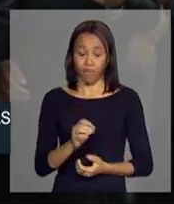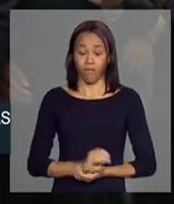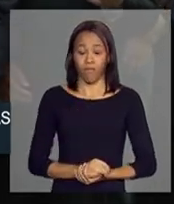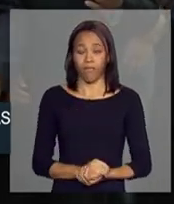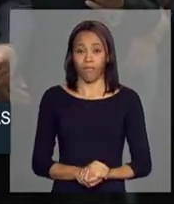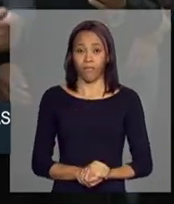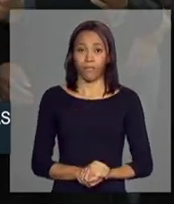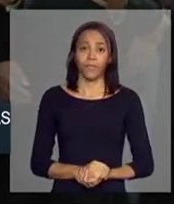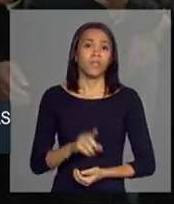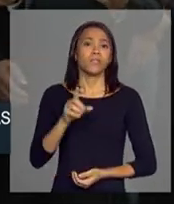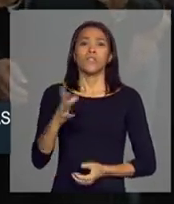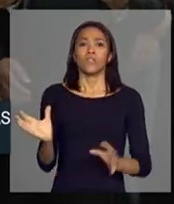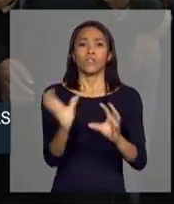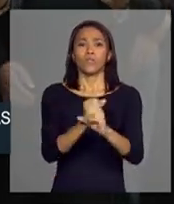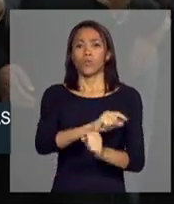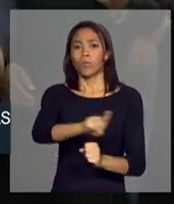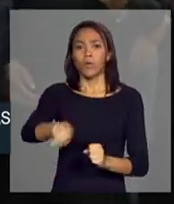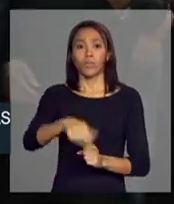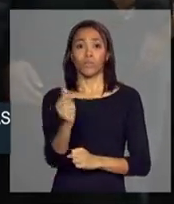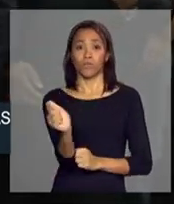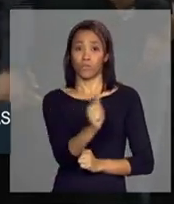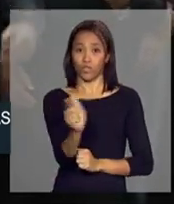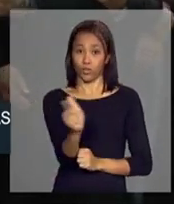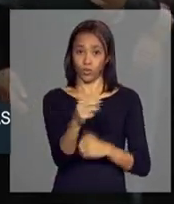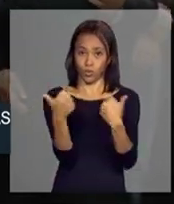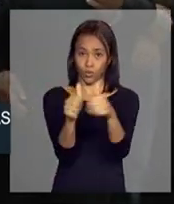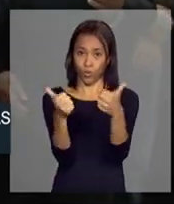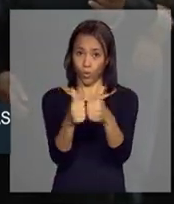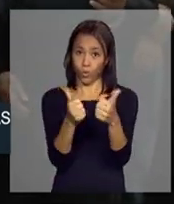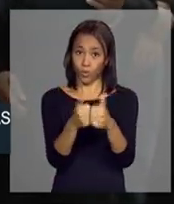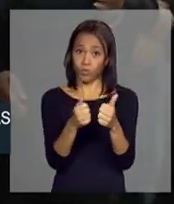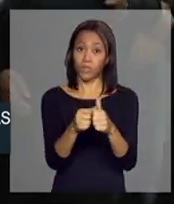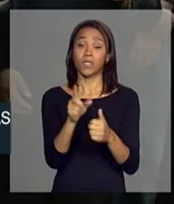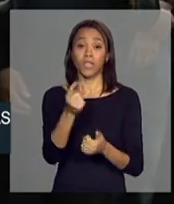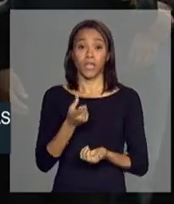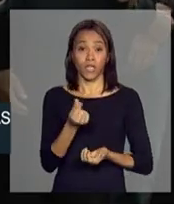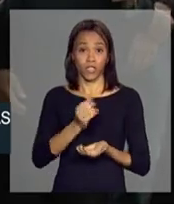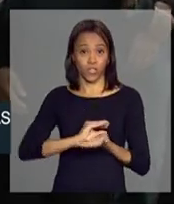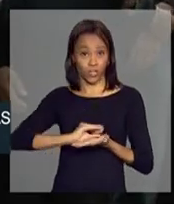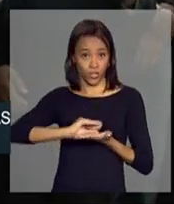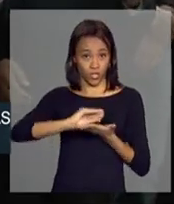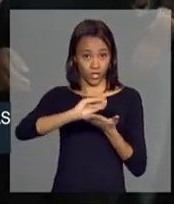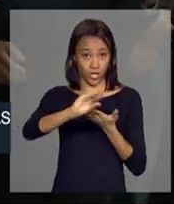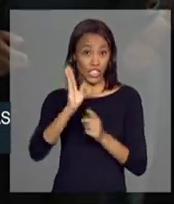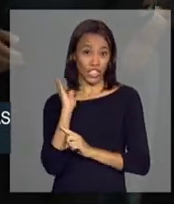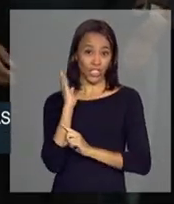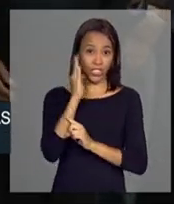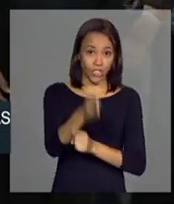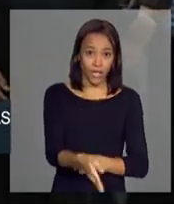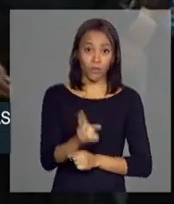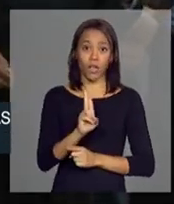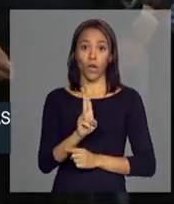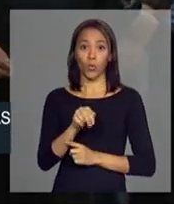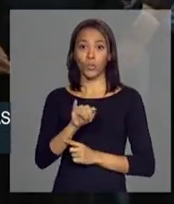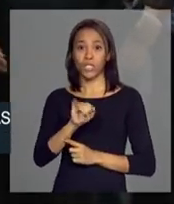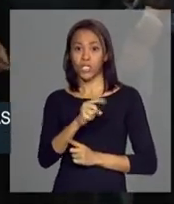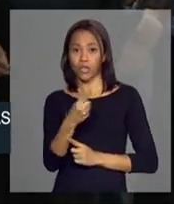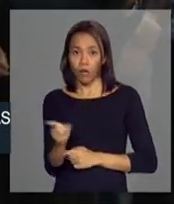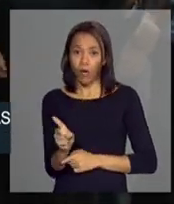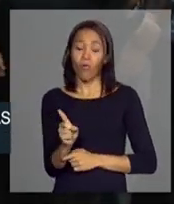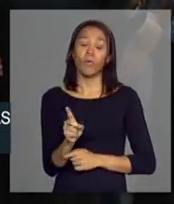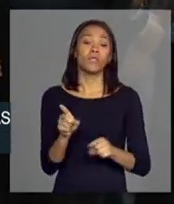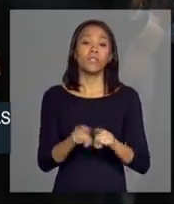são 22 ônibus que foram adquiridos com recursos via transferência direta da união e outros